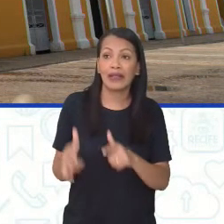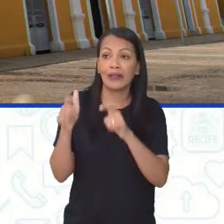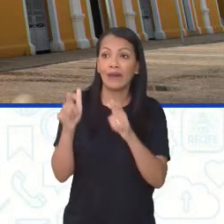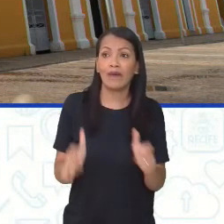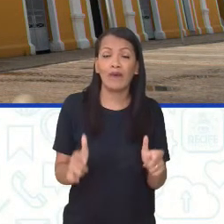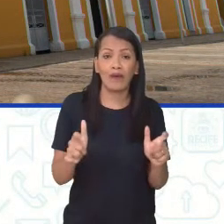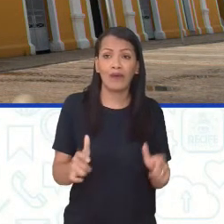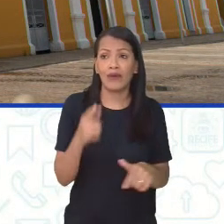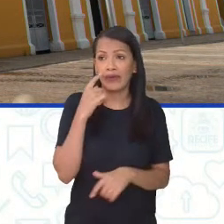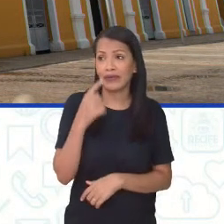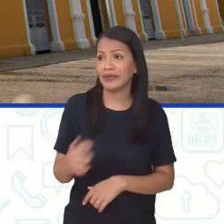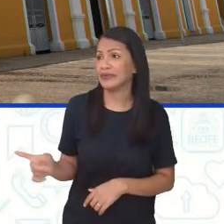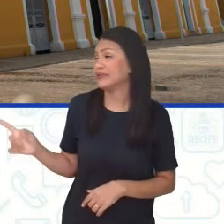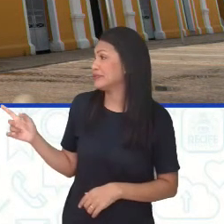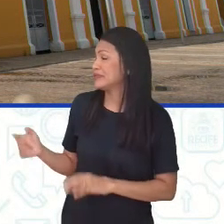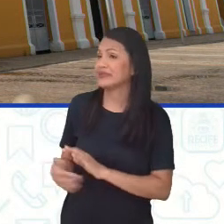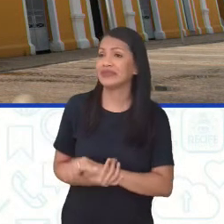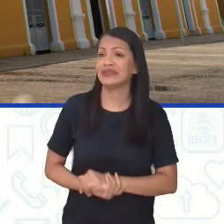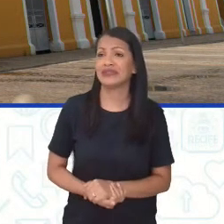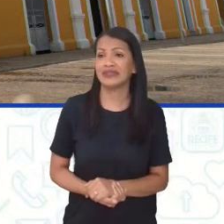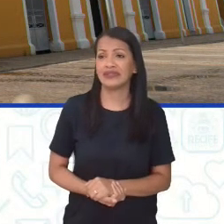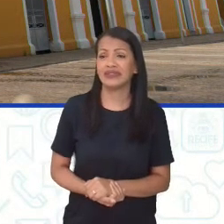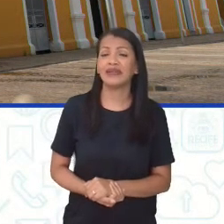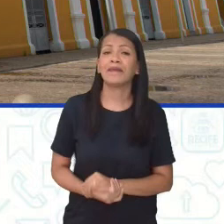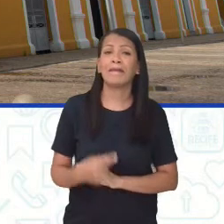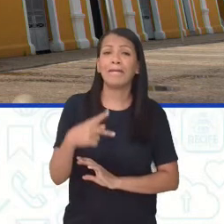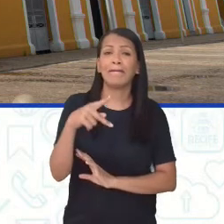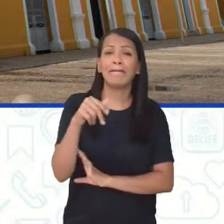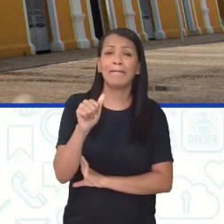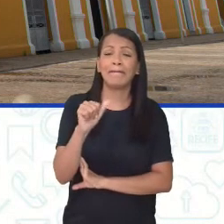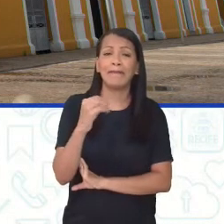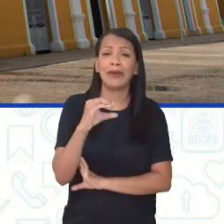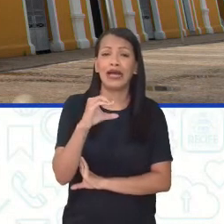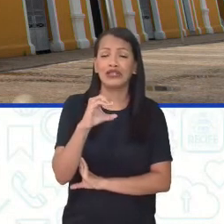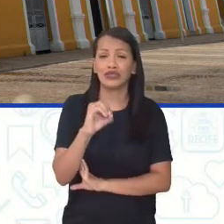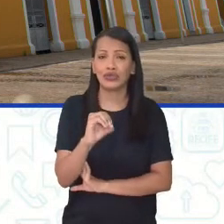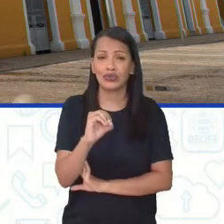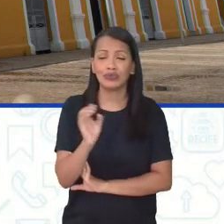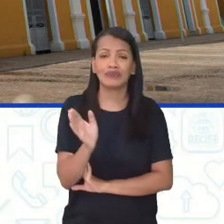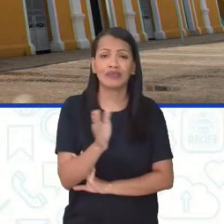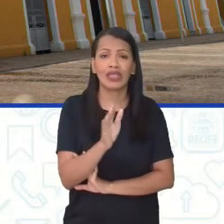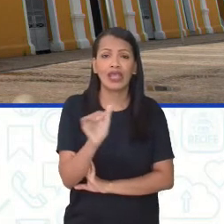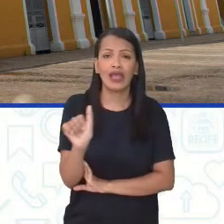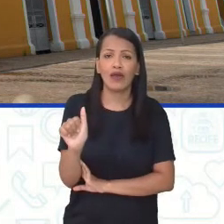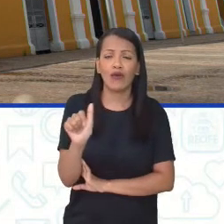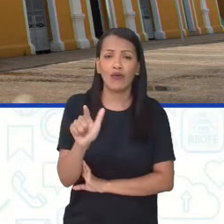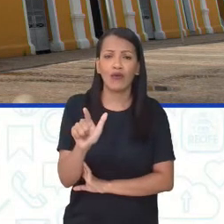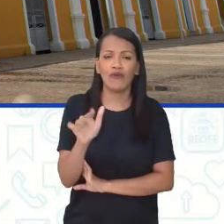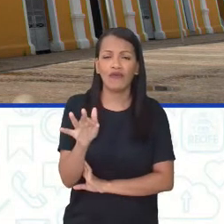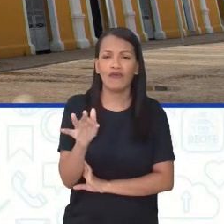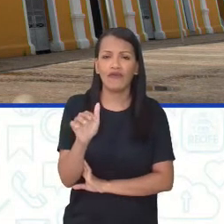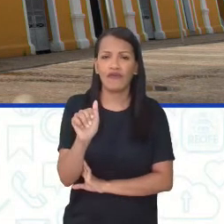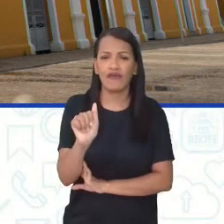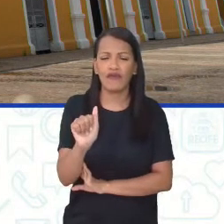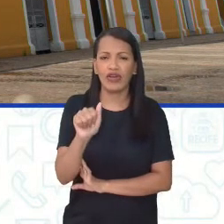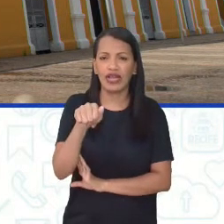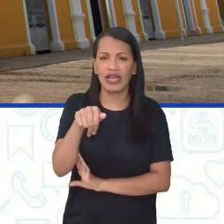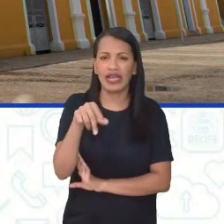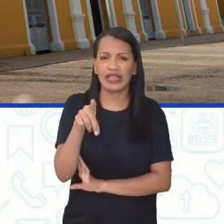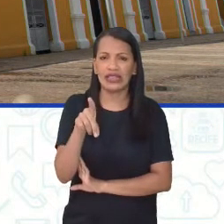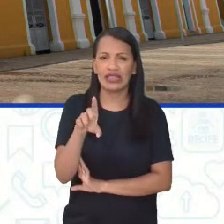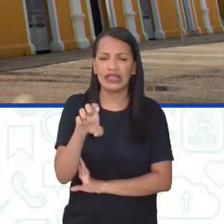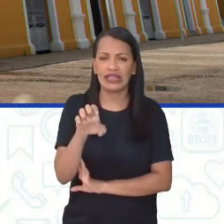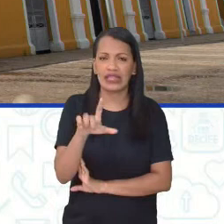Eita, aqui é o passo da alfândega. Eu marquei aí 2 retângulos. 2